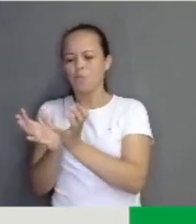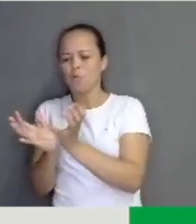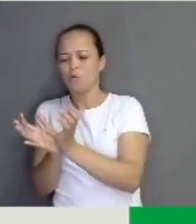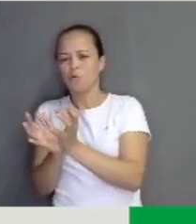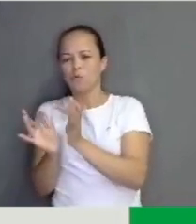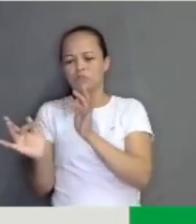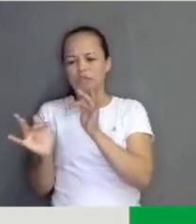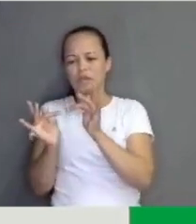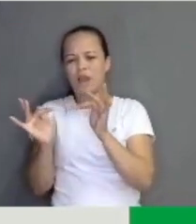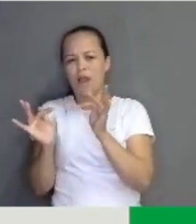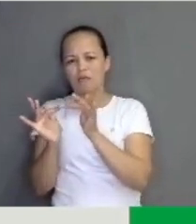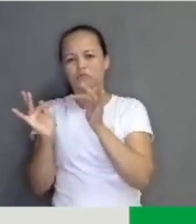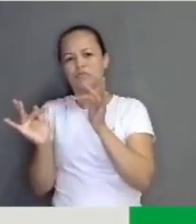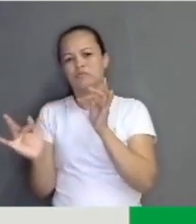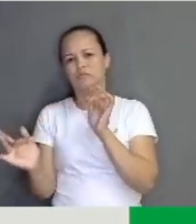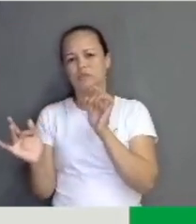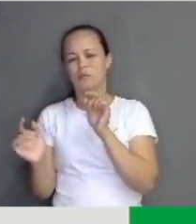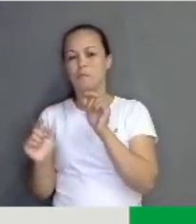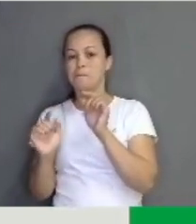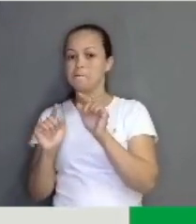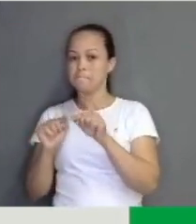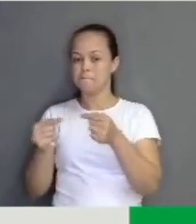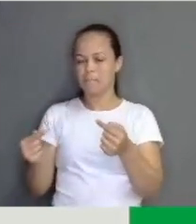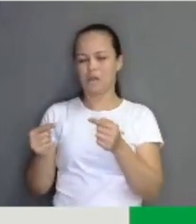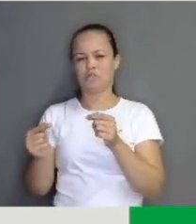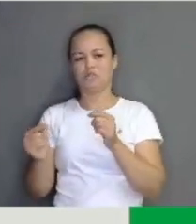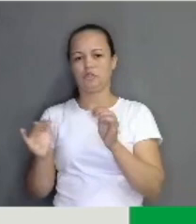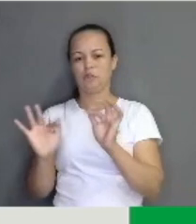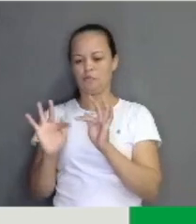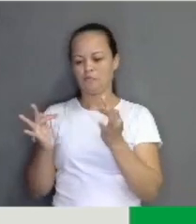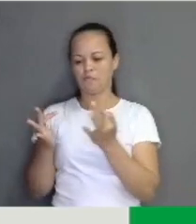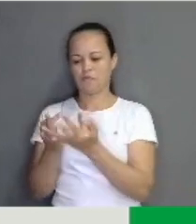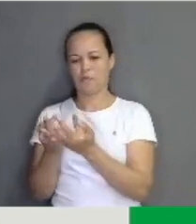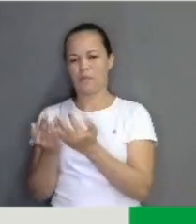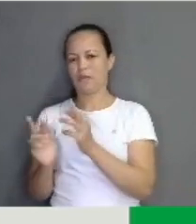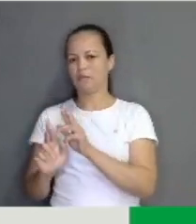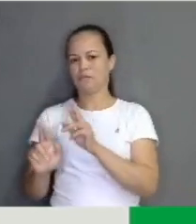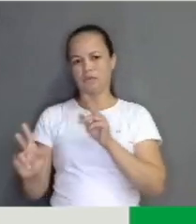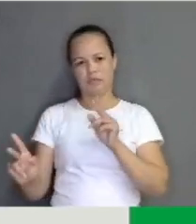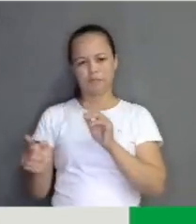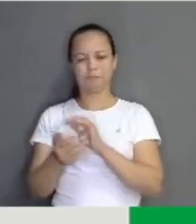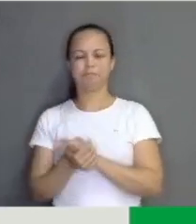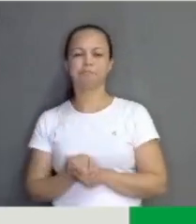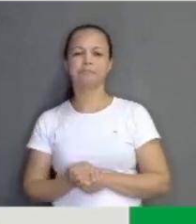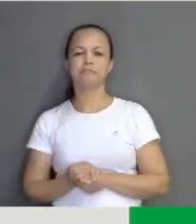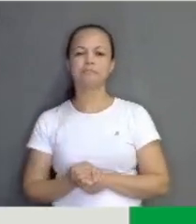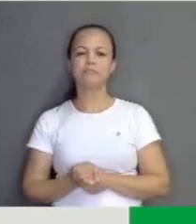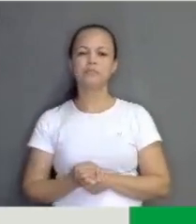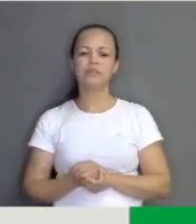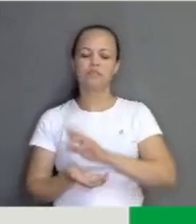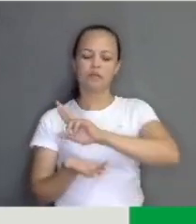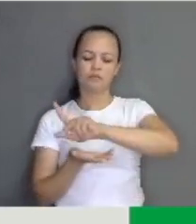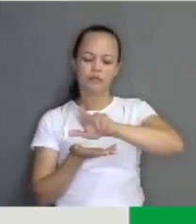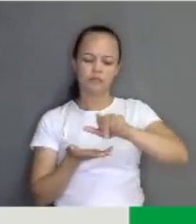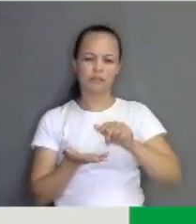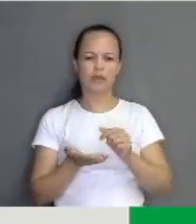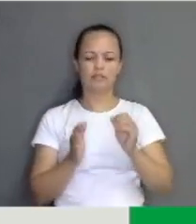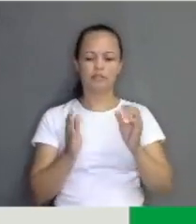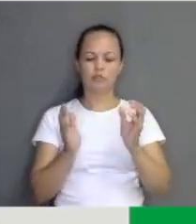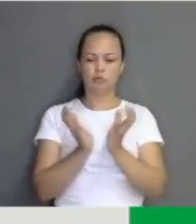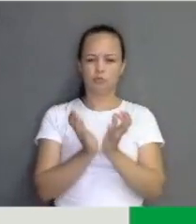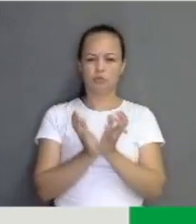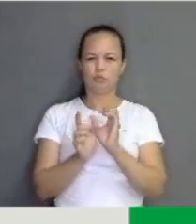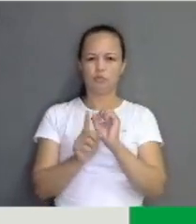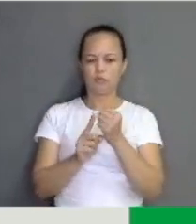social. Tá? Nós vimos as diversidades dos grupos sociais, certo? Existem vários